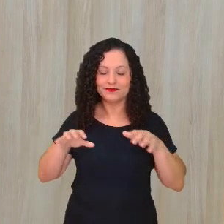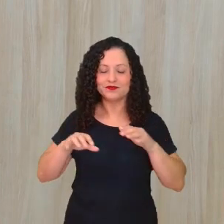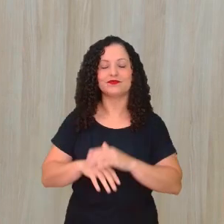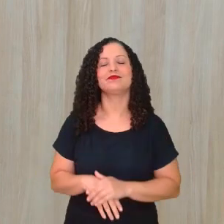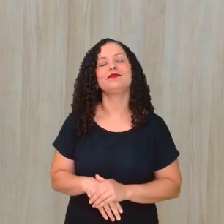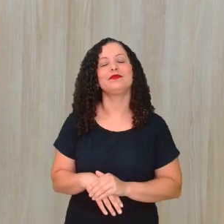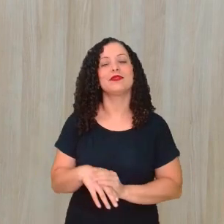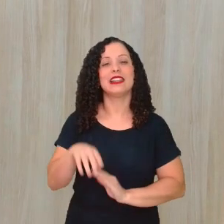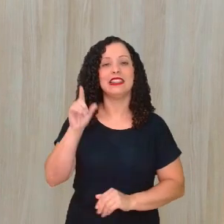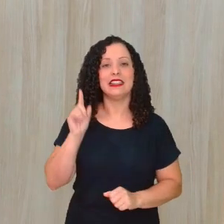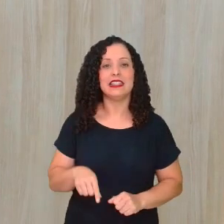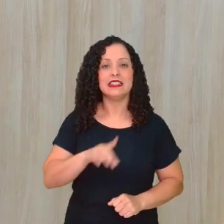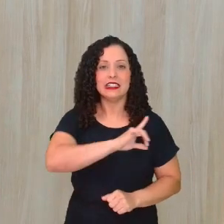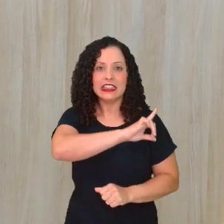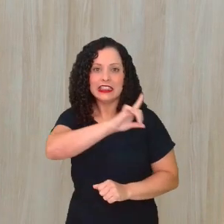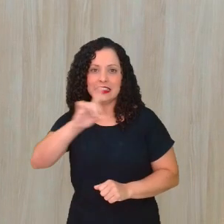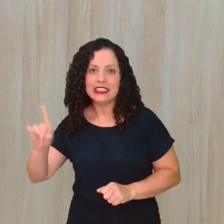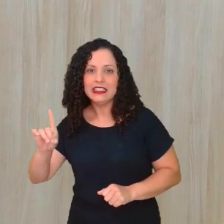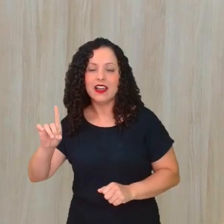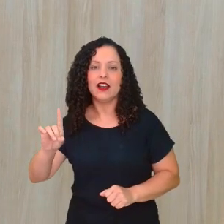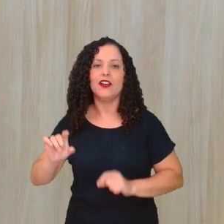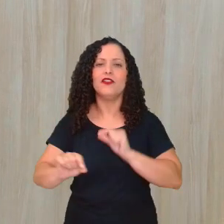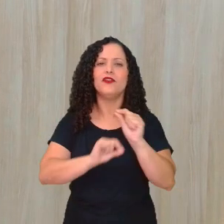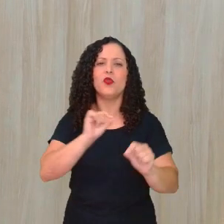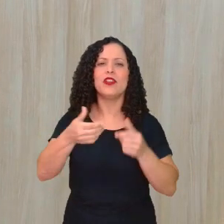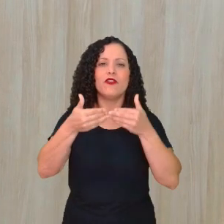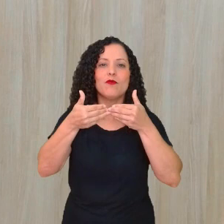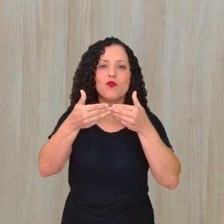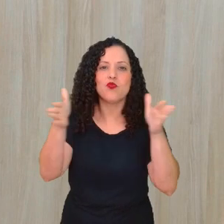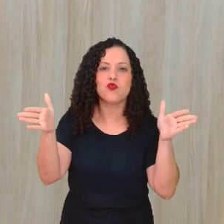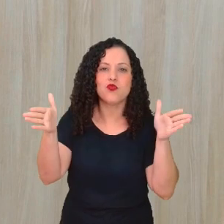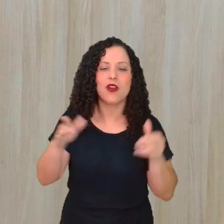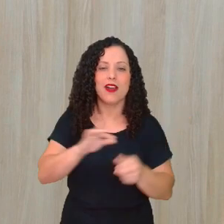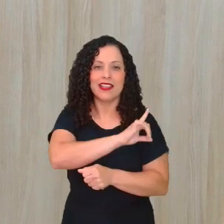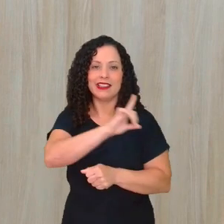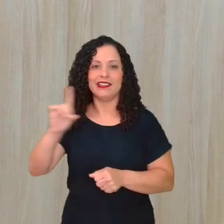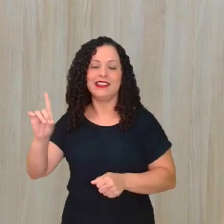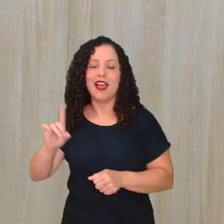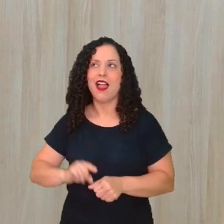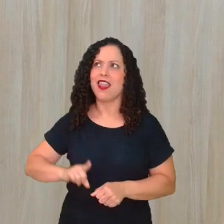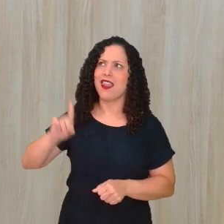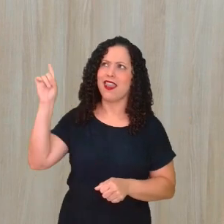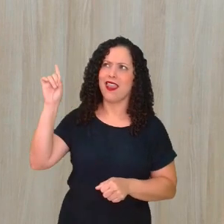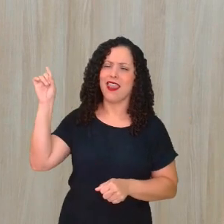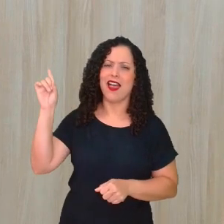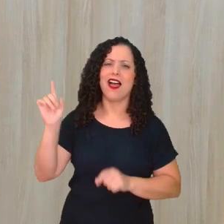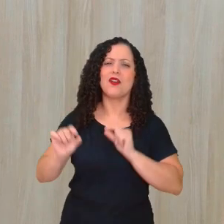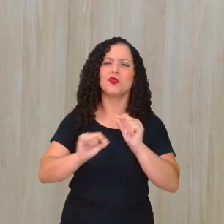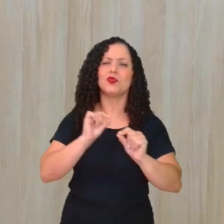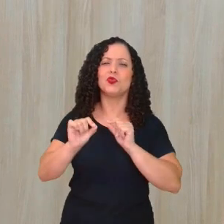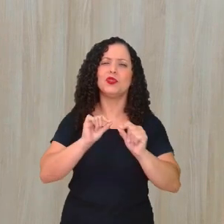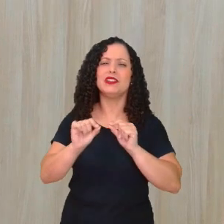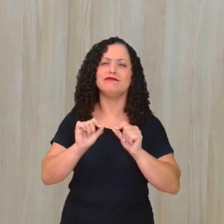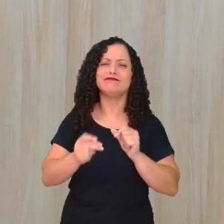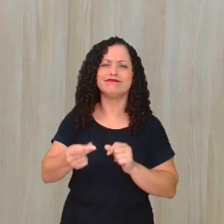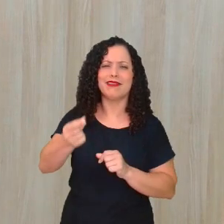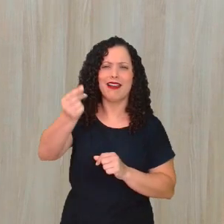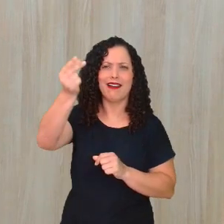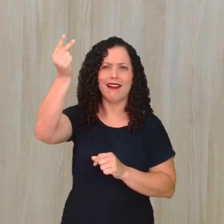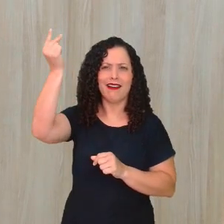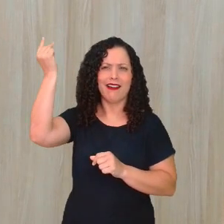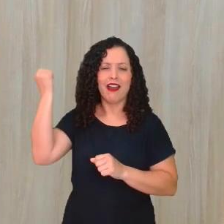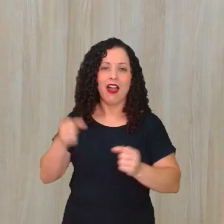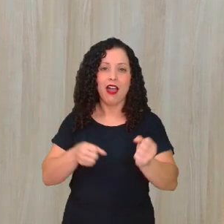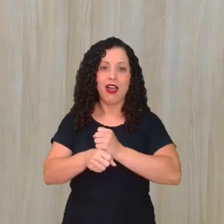aí esse dia, né, foi inaugurado, o 26 de setembro, lá no segundo reinado, né,